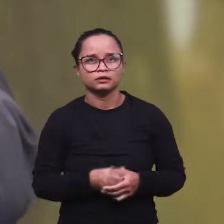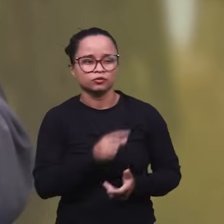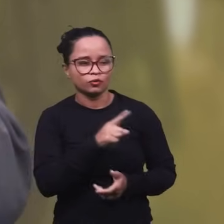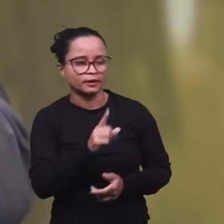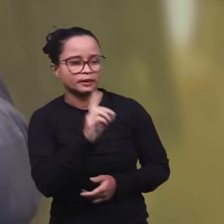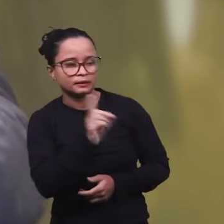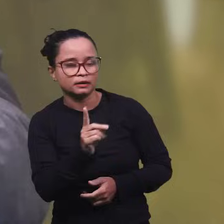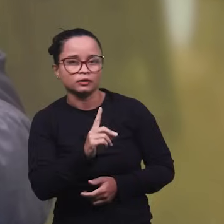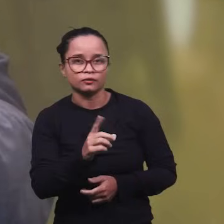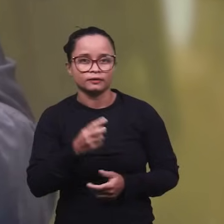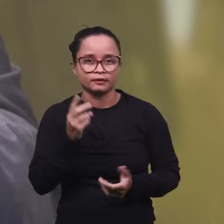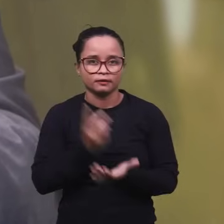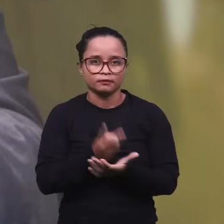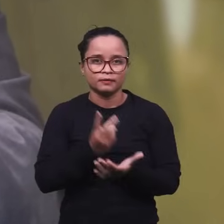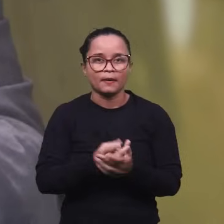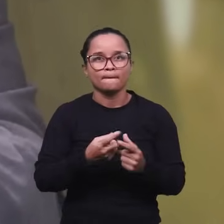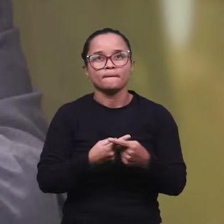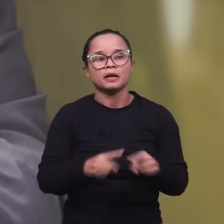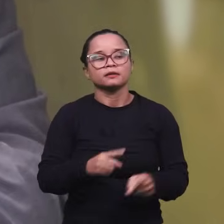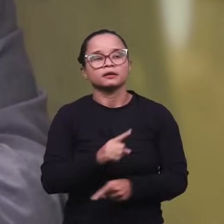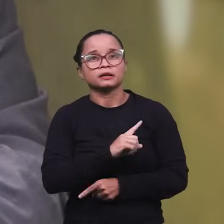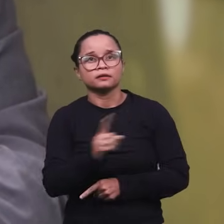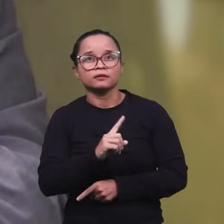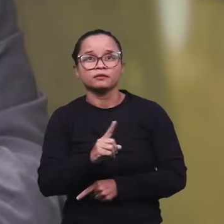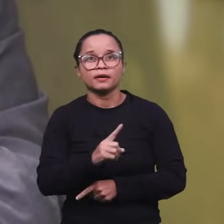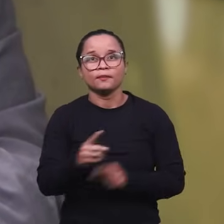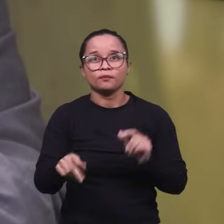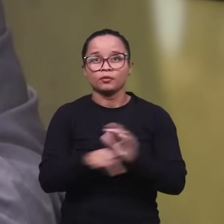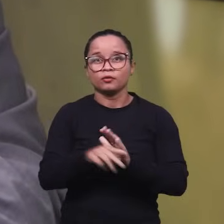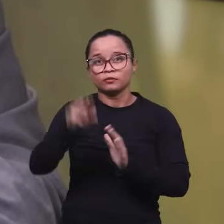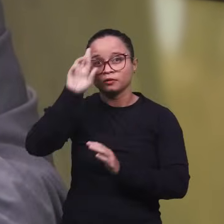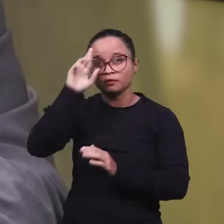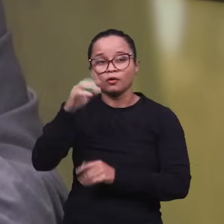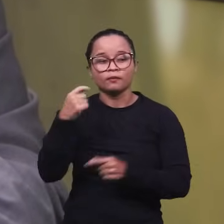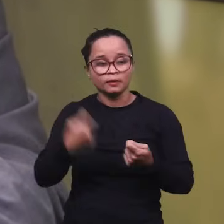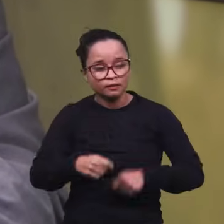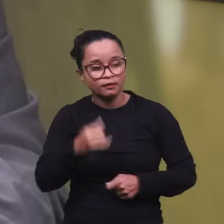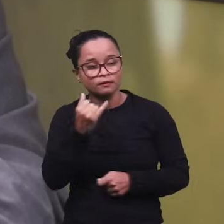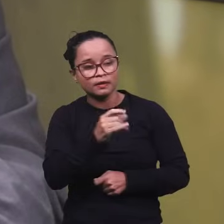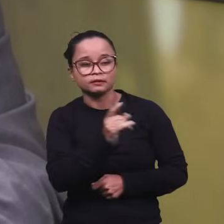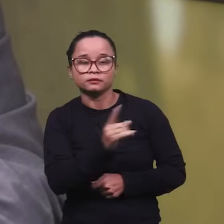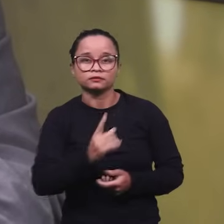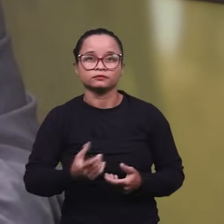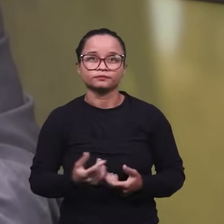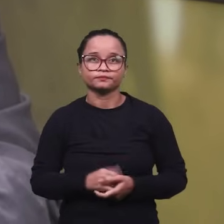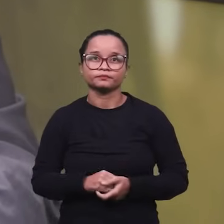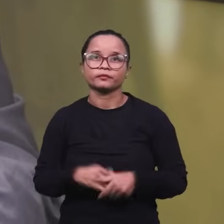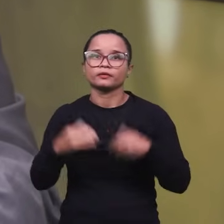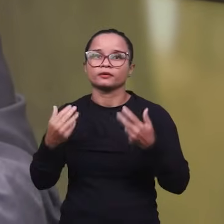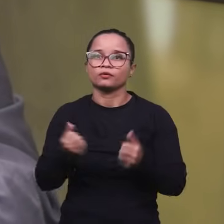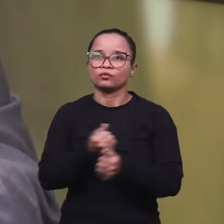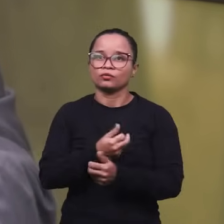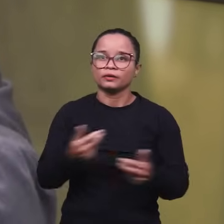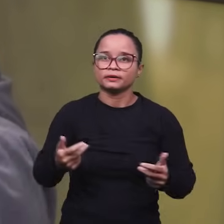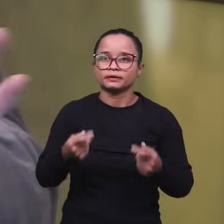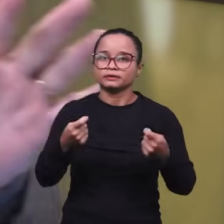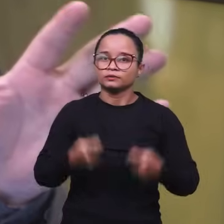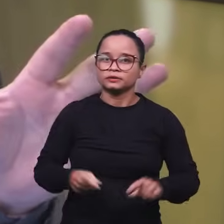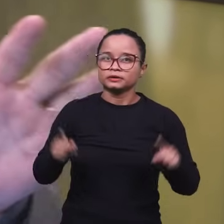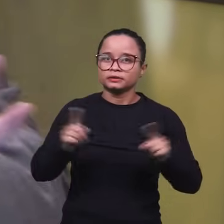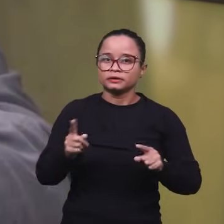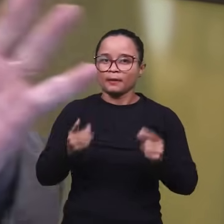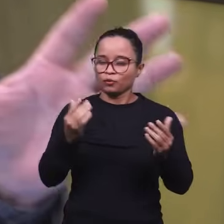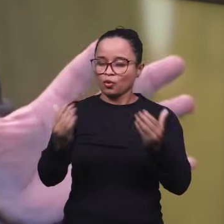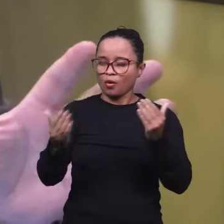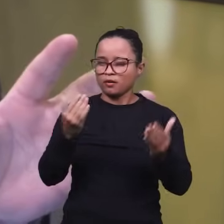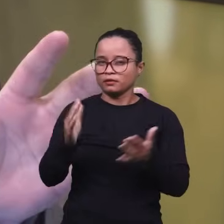que dizer o não toda hora, mas sim aquilo que não agrada o Senhor tinha que ser dito não. Isso. Não é verdade? Uhum. Então, tem coisas que não precisa